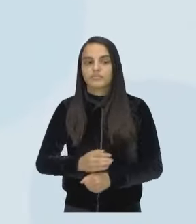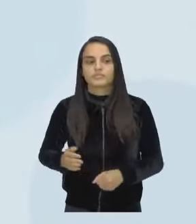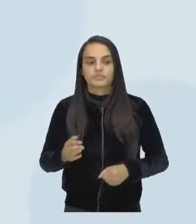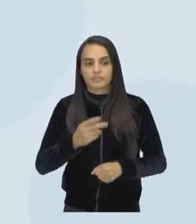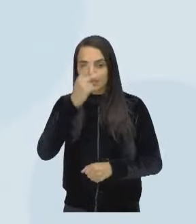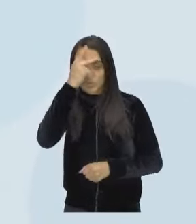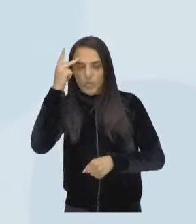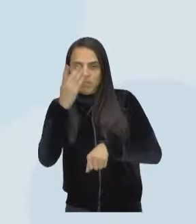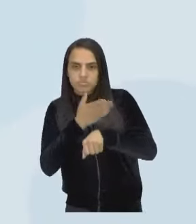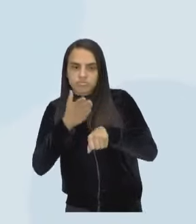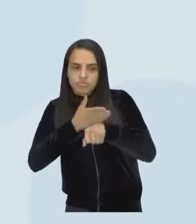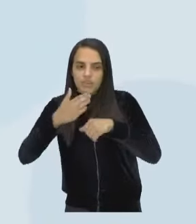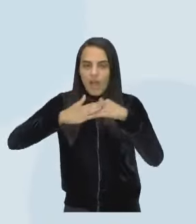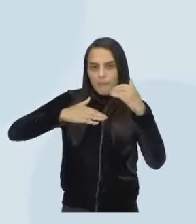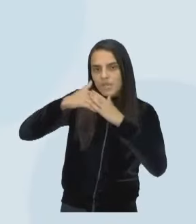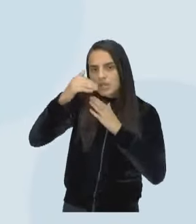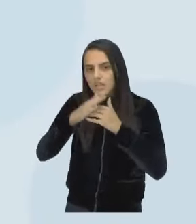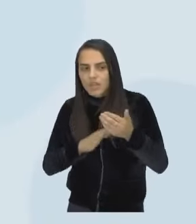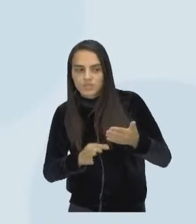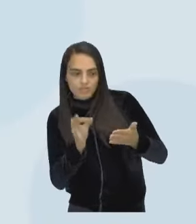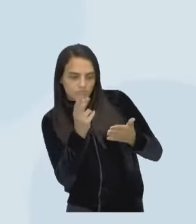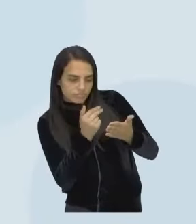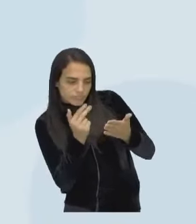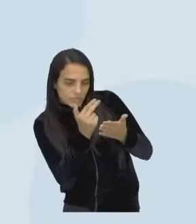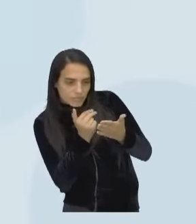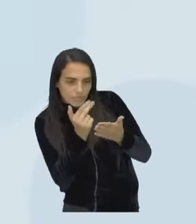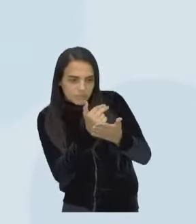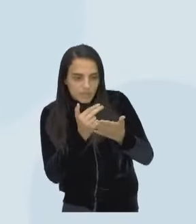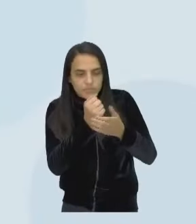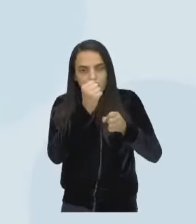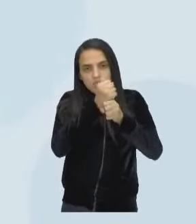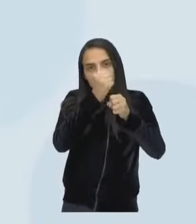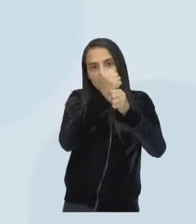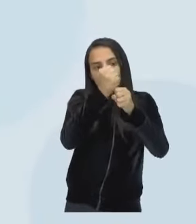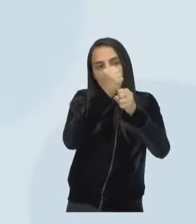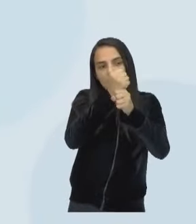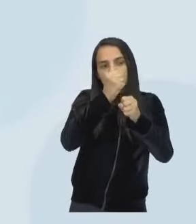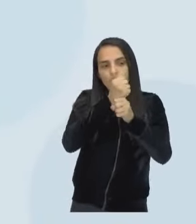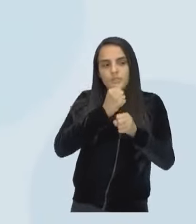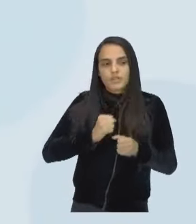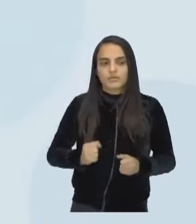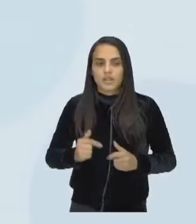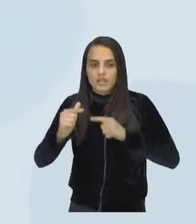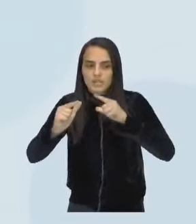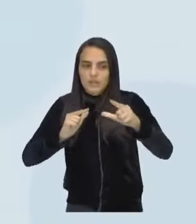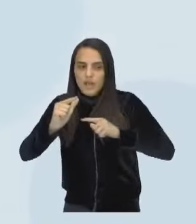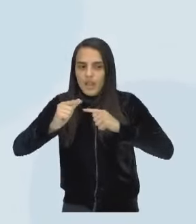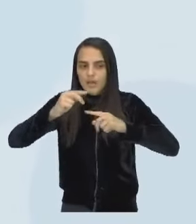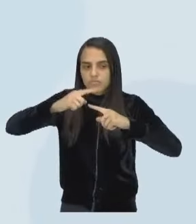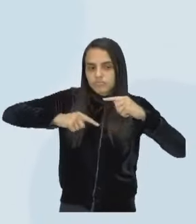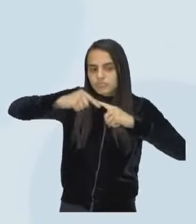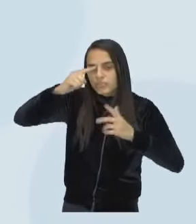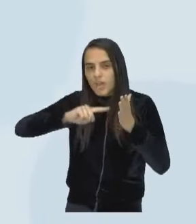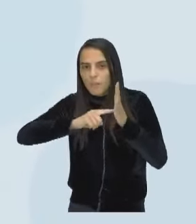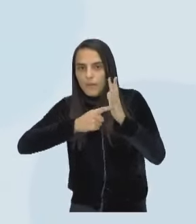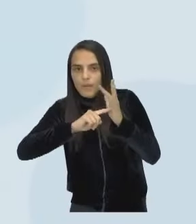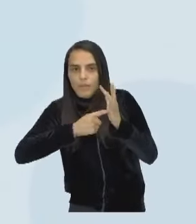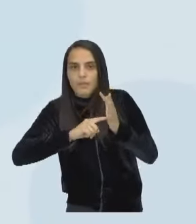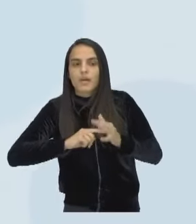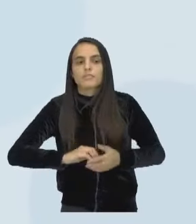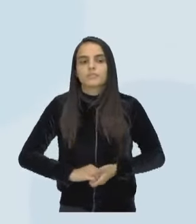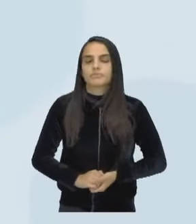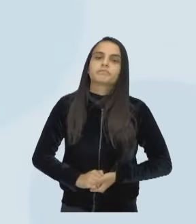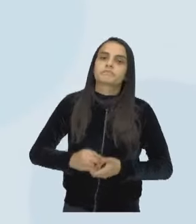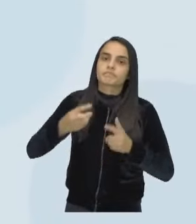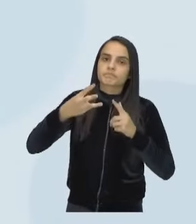tem habilidade de desenhar, construir e trabalhar com máquinas, né? E motores, engines. E